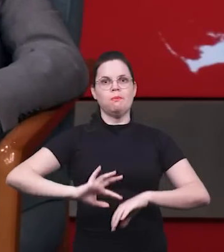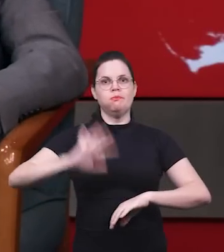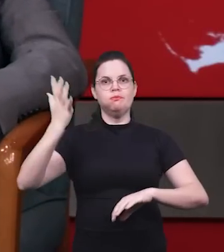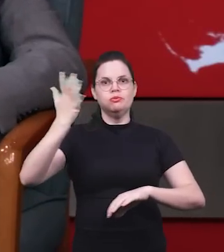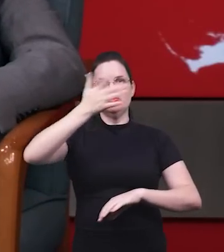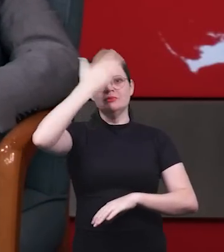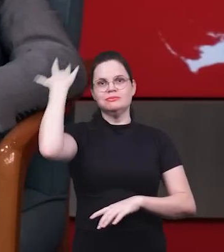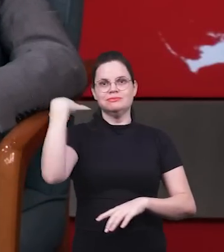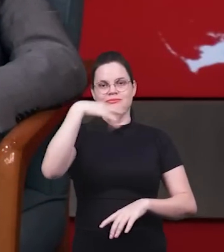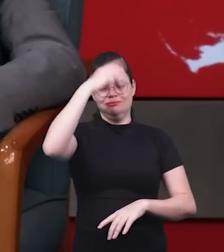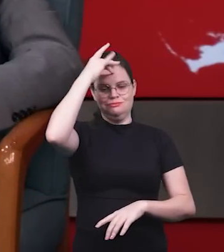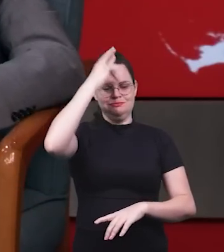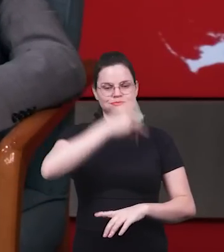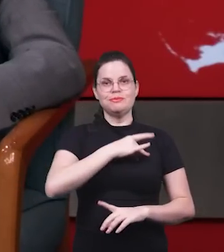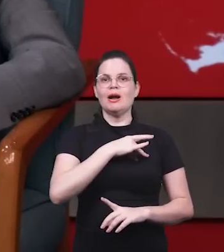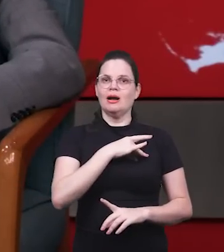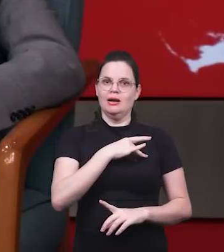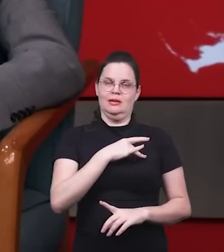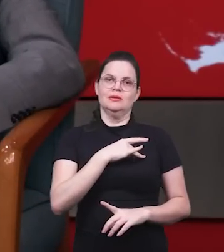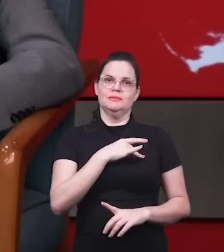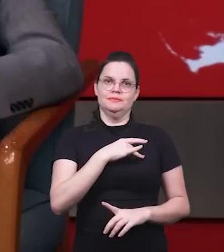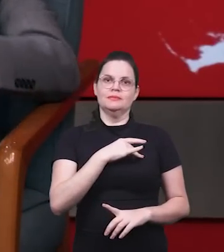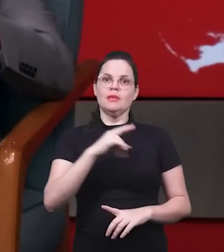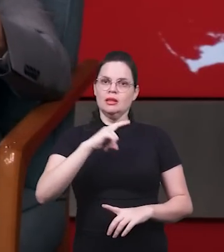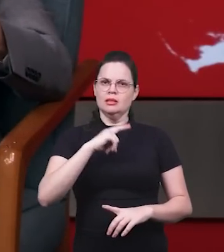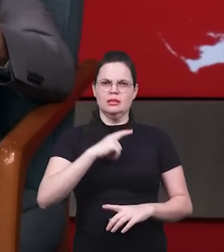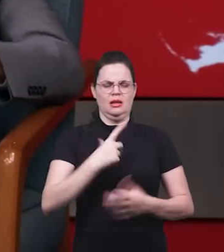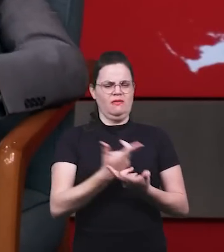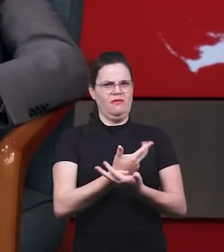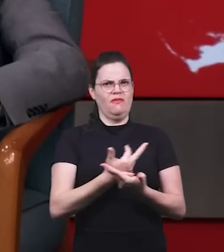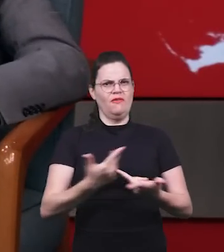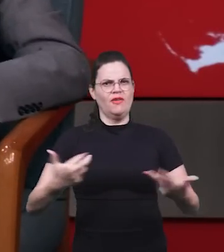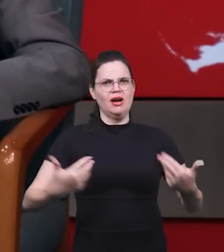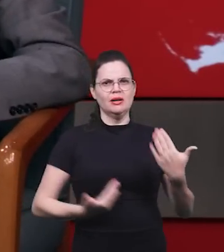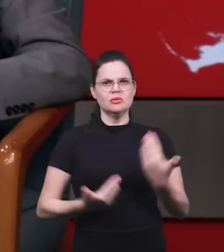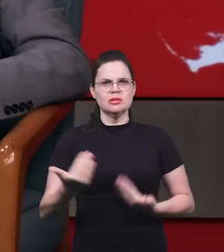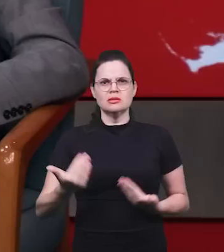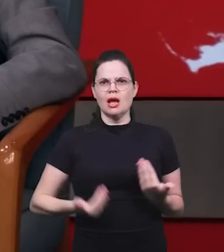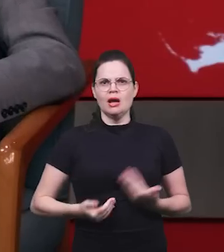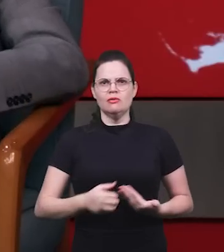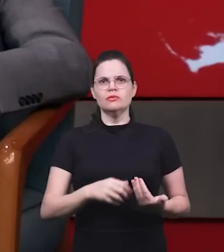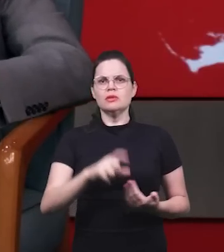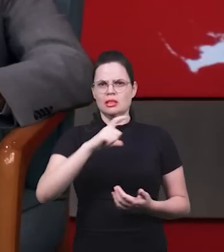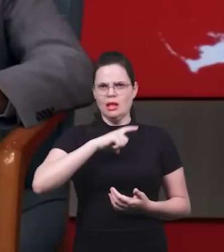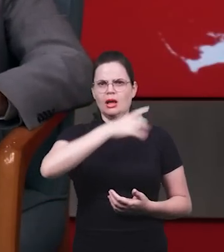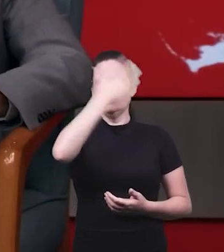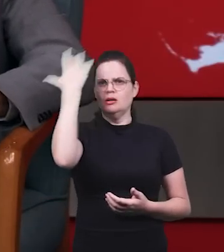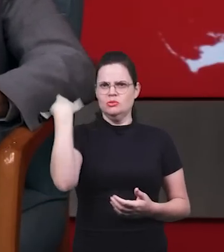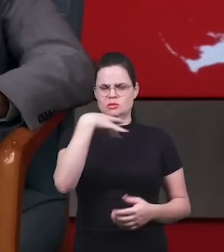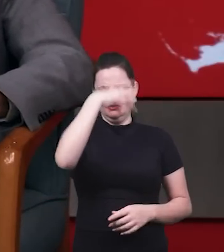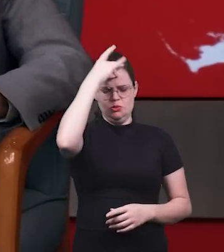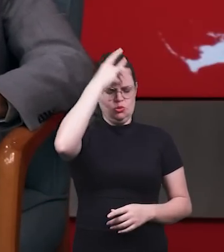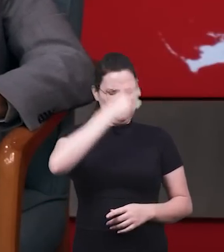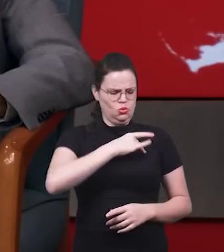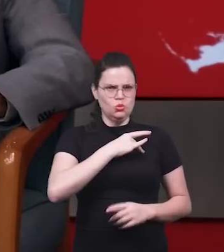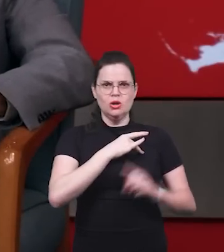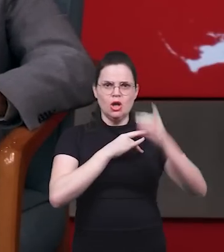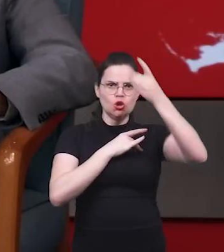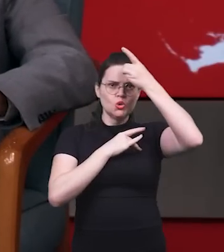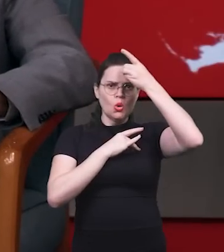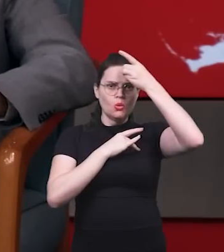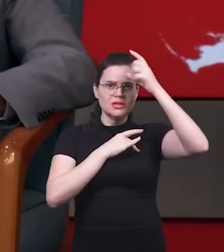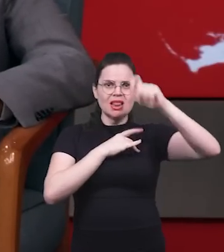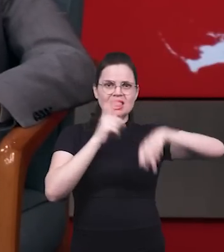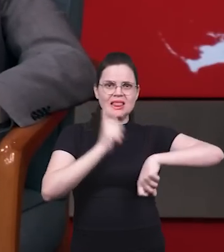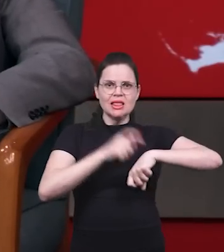do batismo com o Espírito Santo, que pode acontecer. Há irmãos que são batizados com o Espírito Santo e que não têm dons na hora, mas vão